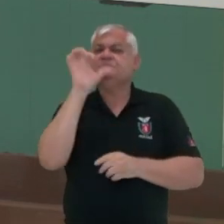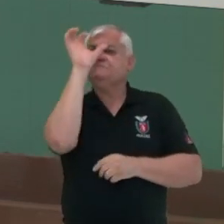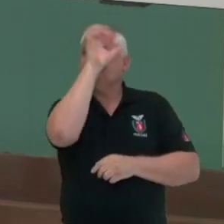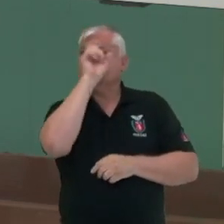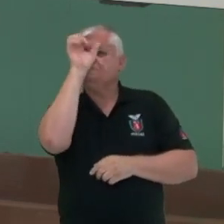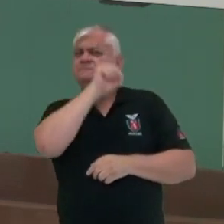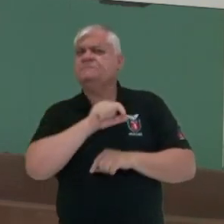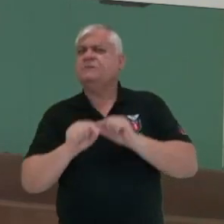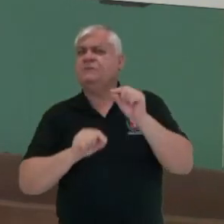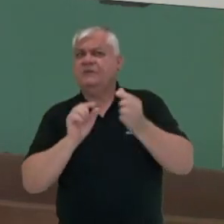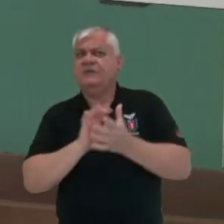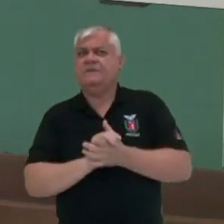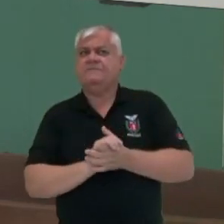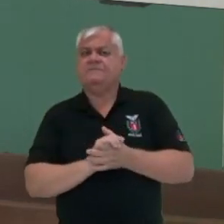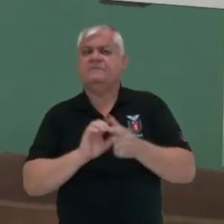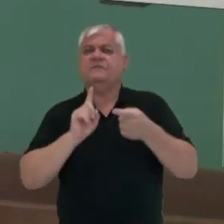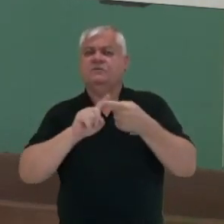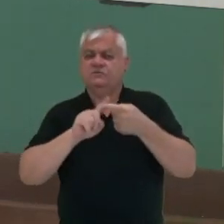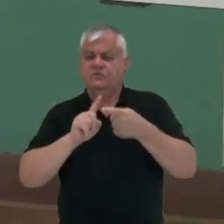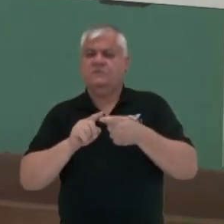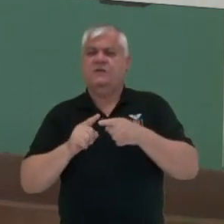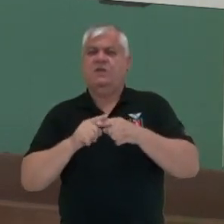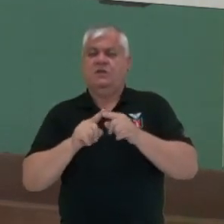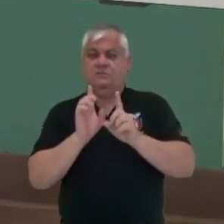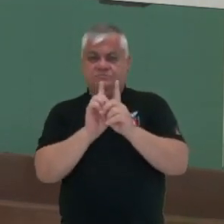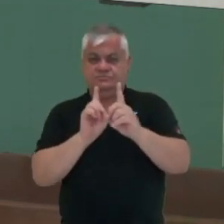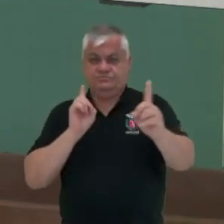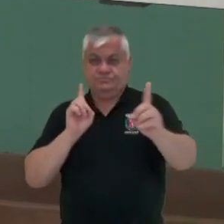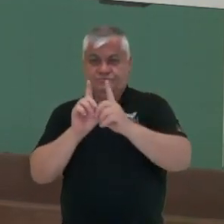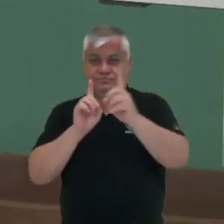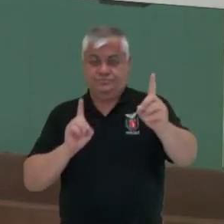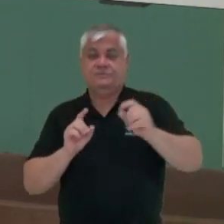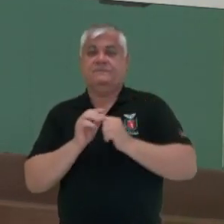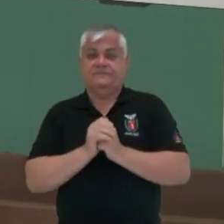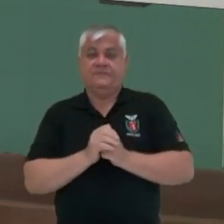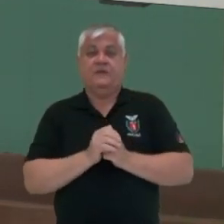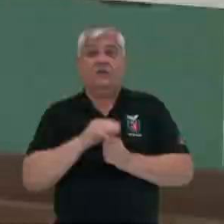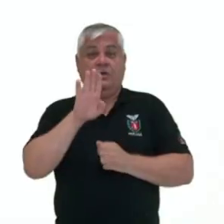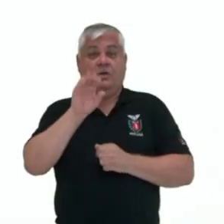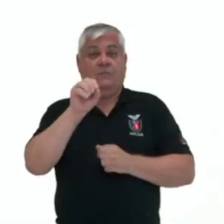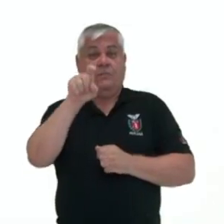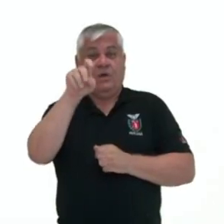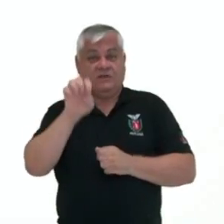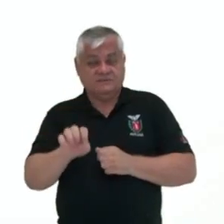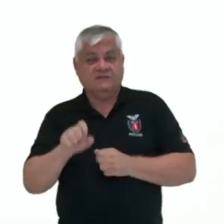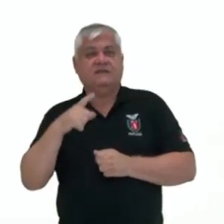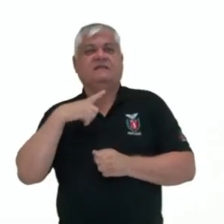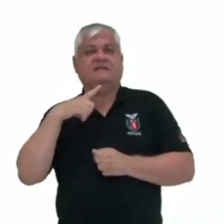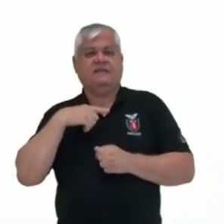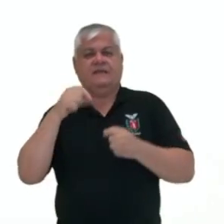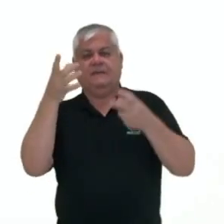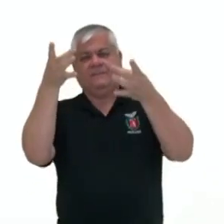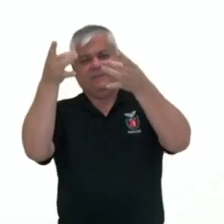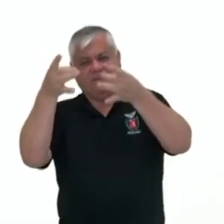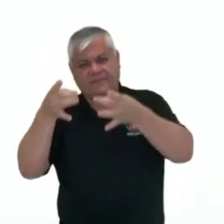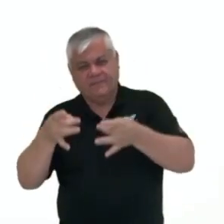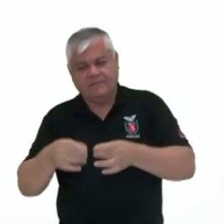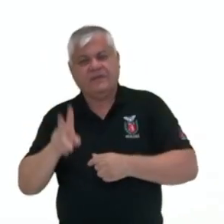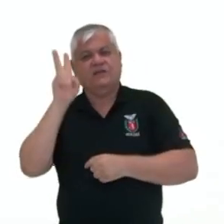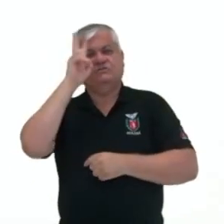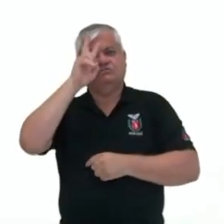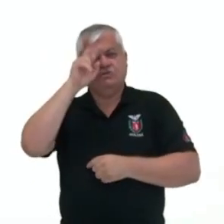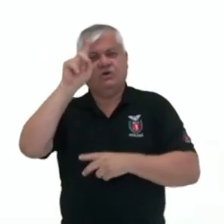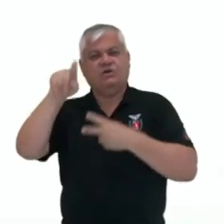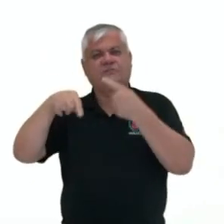nessa aula de hoje? Nós vimos sobre as lutas que mantêm distância, que no caso o boxe, a gente viu a definição, a história, os objetivos, a